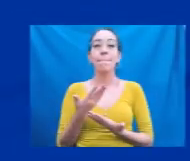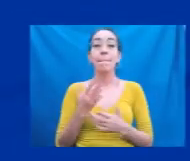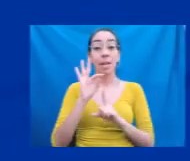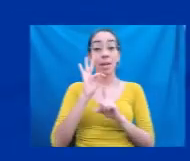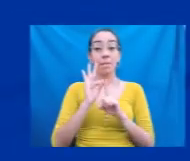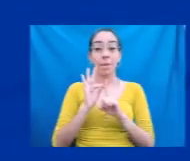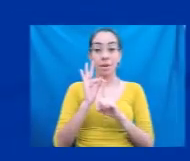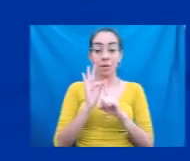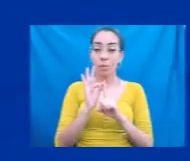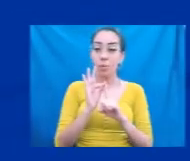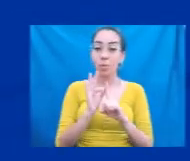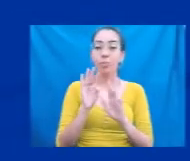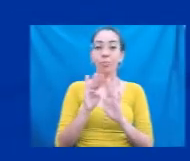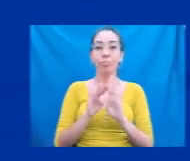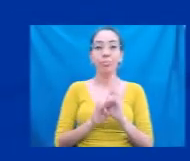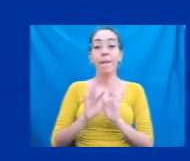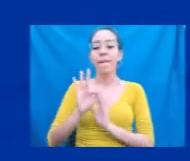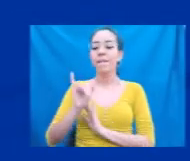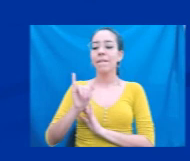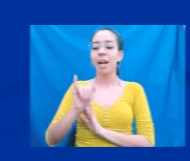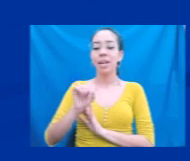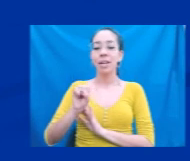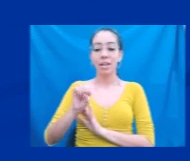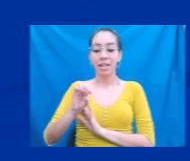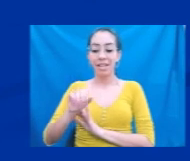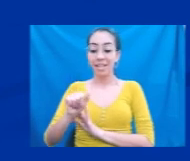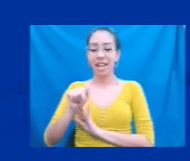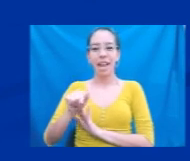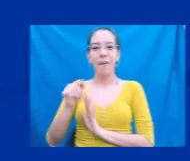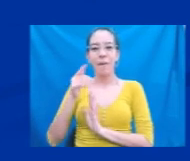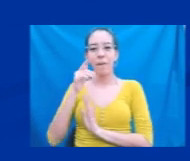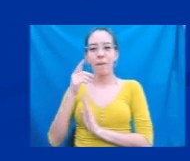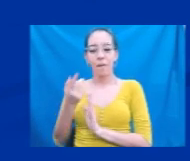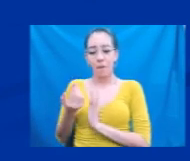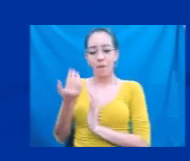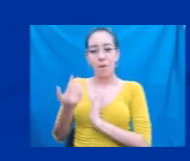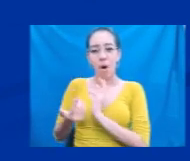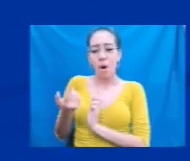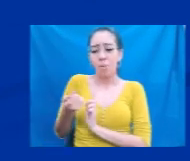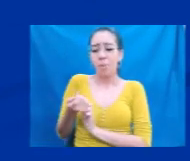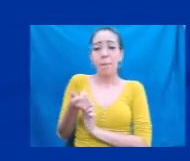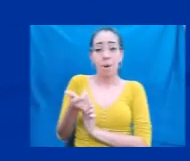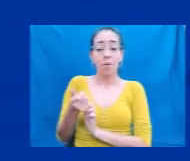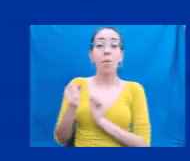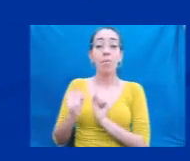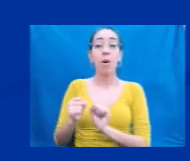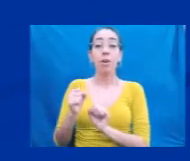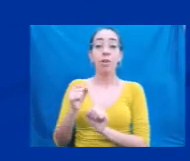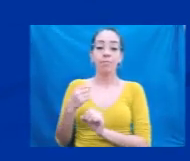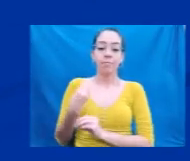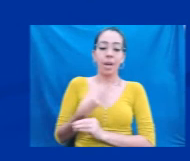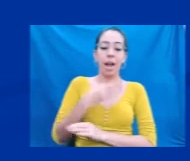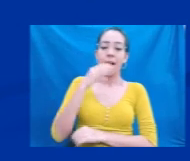Ou seja, né, fatores como temperatura, faísca, início de uma chama vai causar um calor,